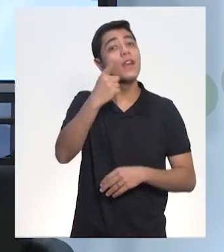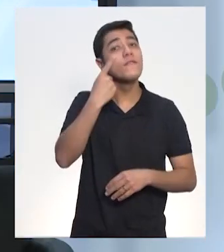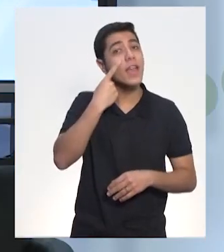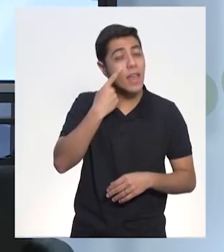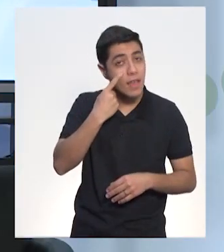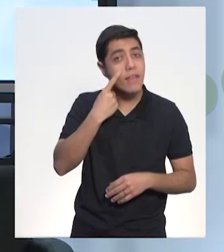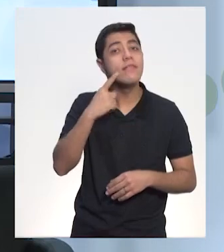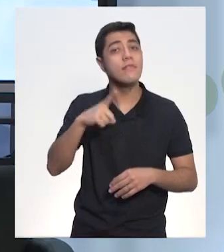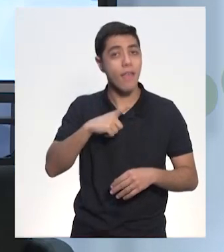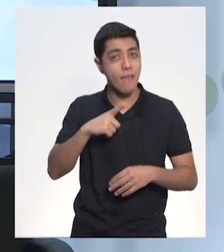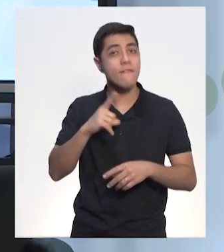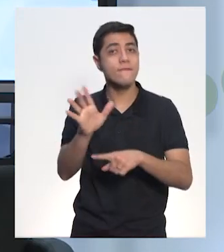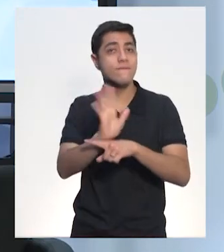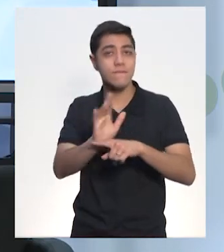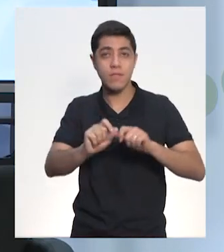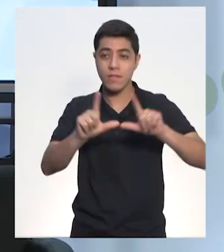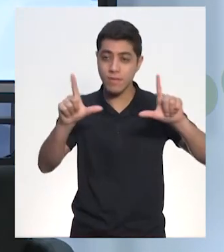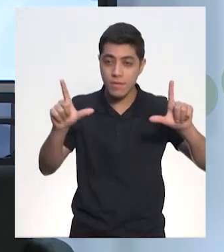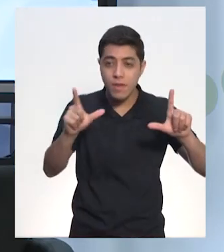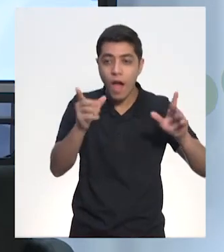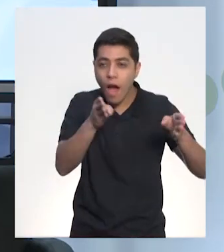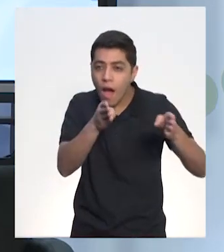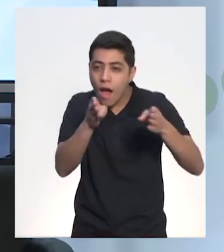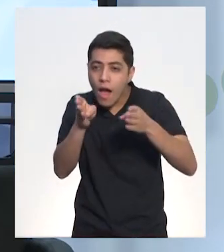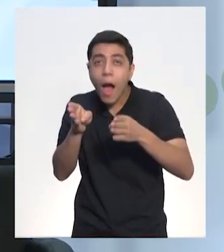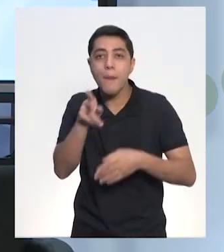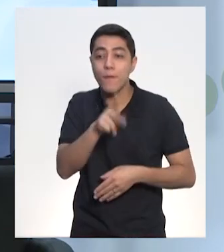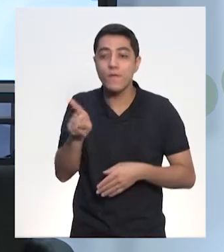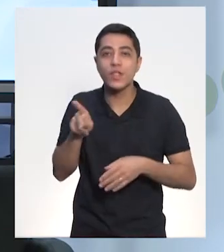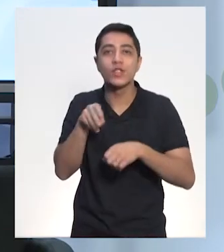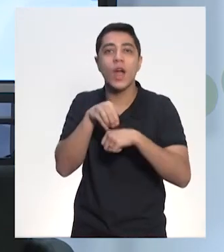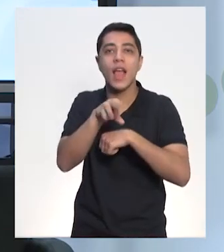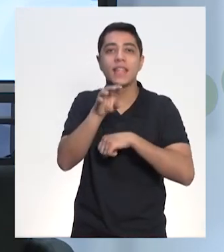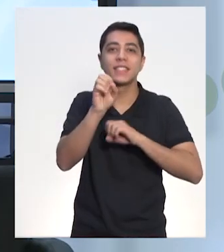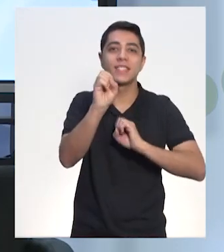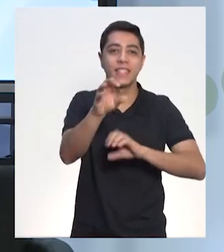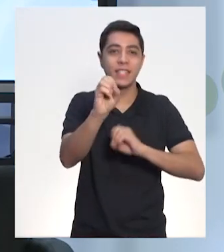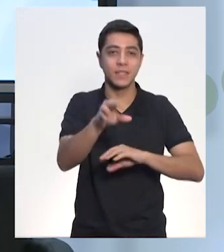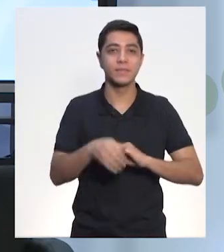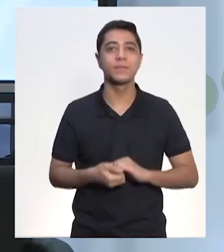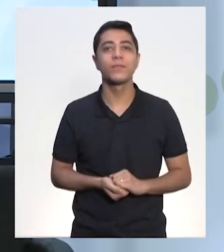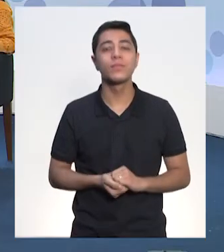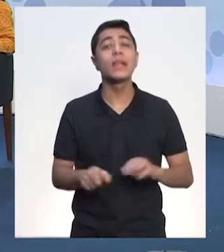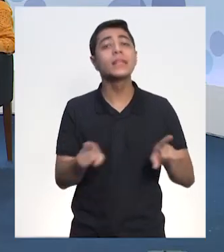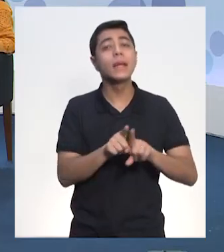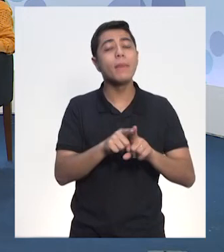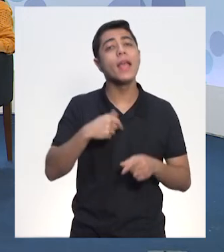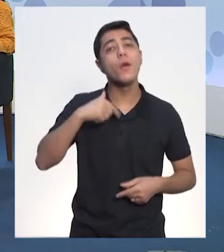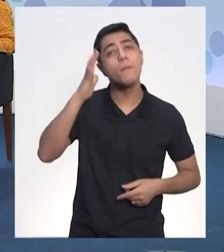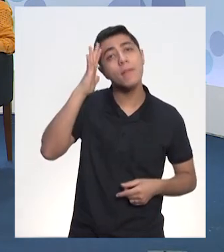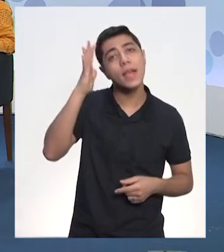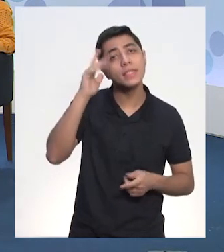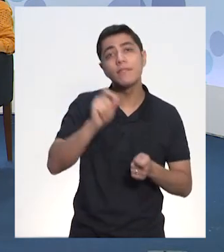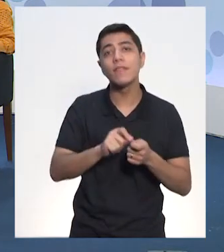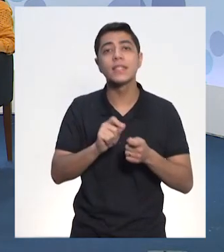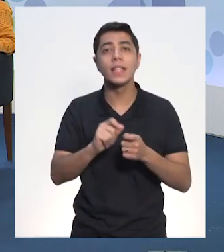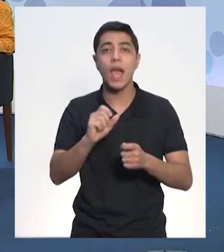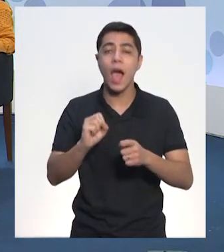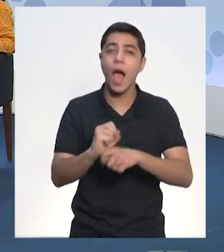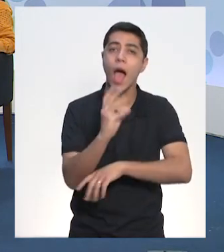que ela explica. Eu estava até pensando agora fazer uma árvore de Natal. Aí, você, em vez de fazer colocar as